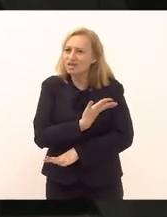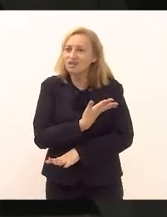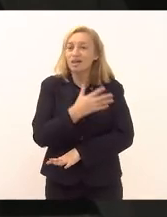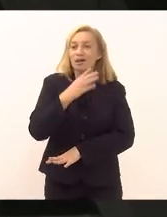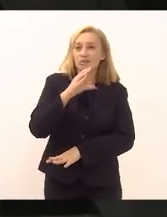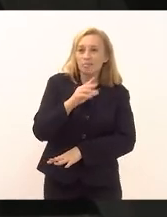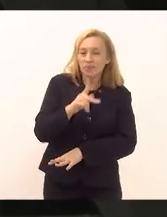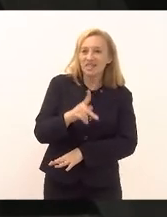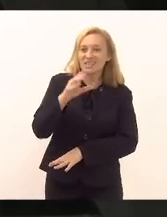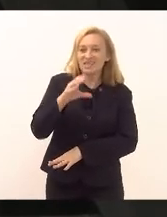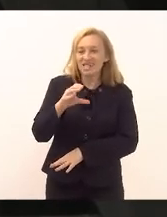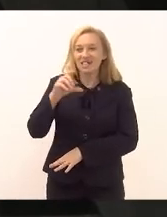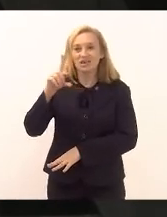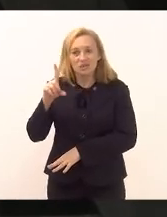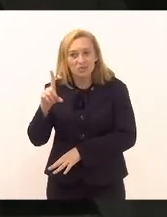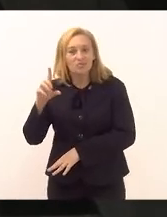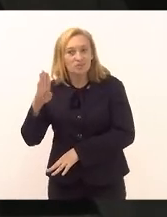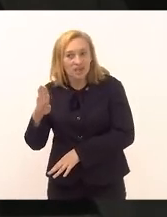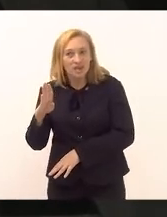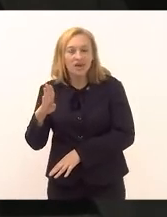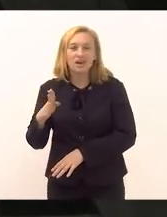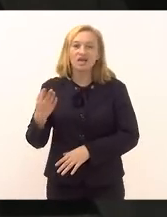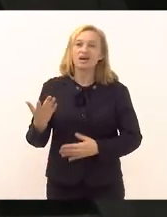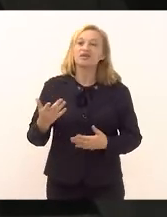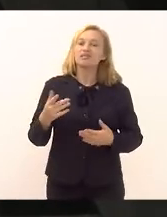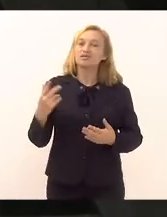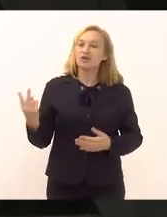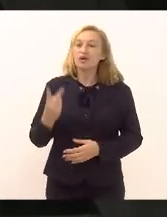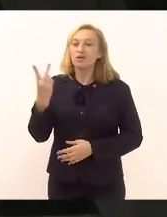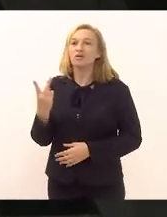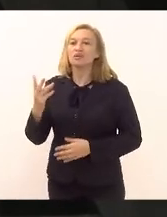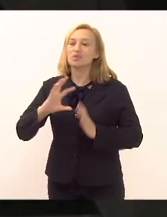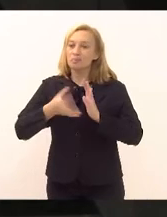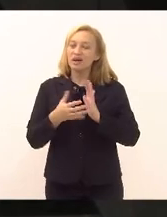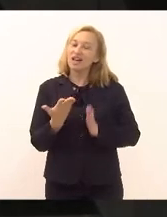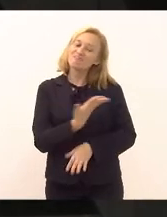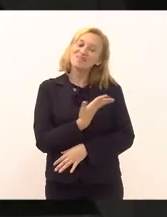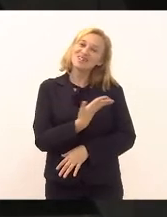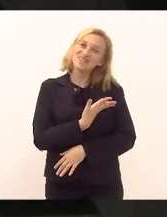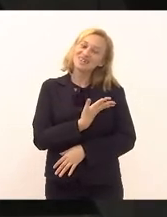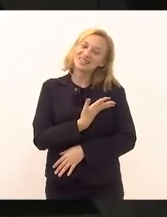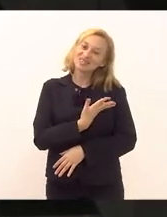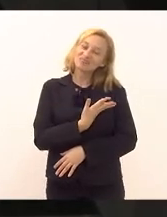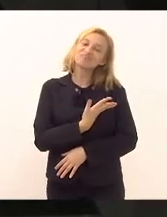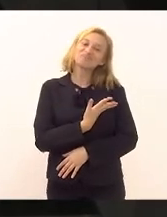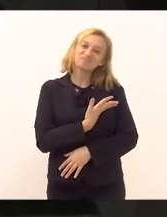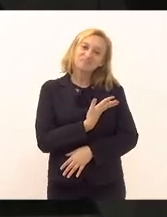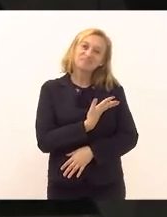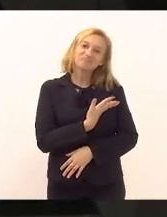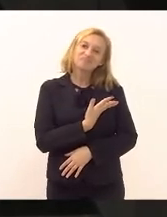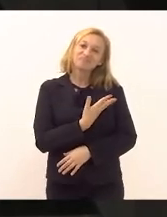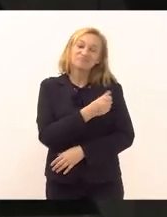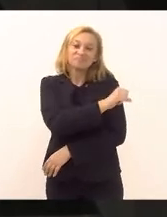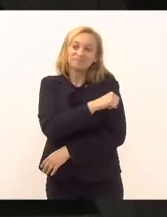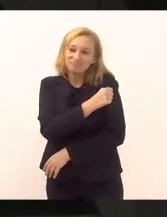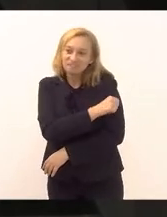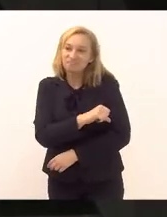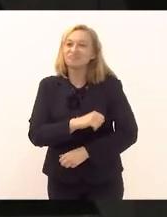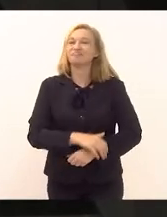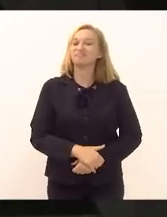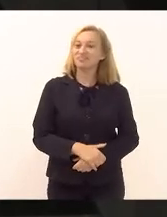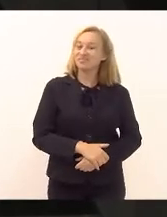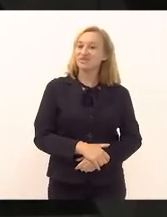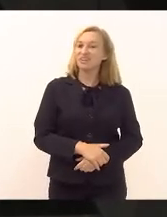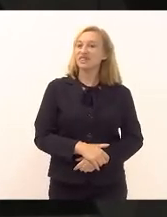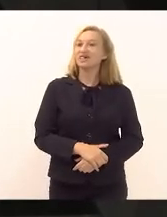PCdoB, tantos camaradas desse valoroso partido, para minha querida colega, para nossa querida colega enfermeira Rejane, que